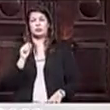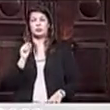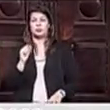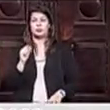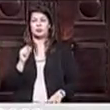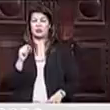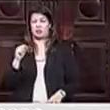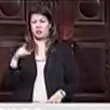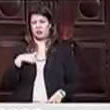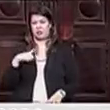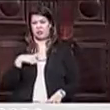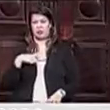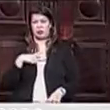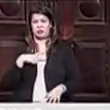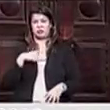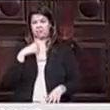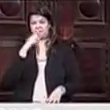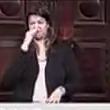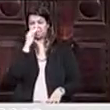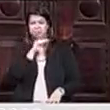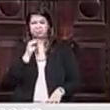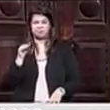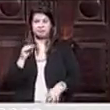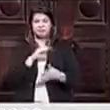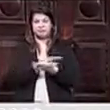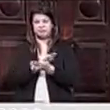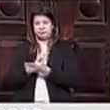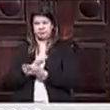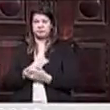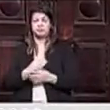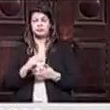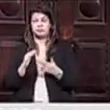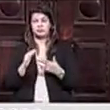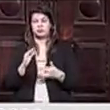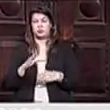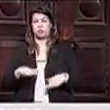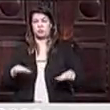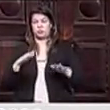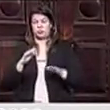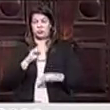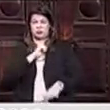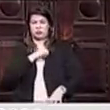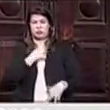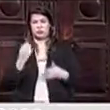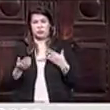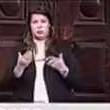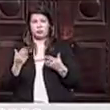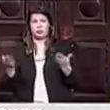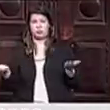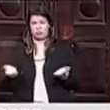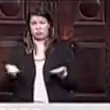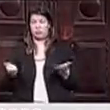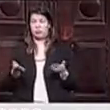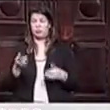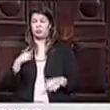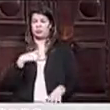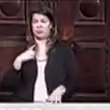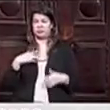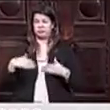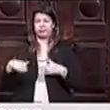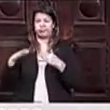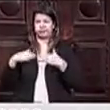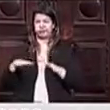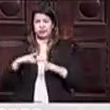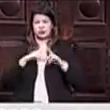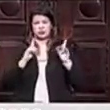sido extremamente negligente e leniente com a busca do equilíbrio fiscal do Estado. Hoje a conta está empurrada no